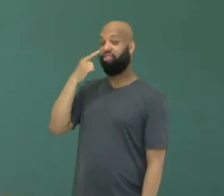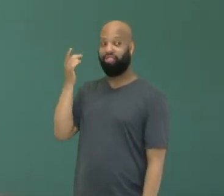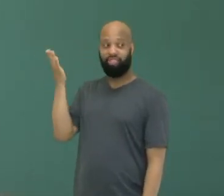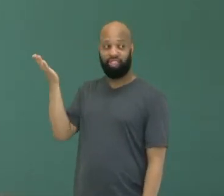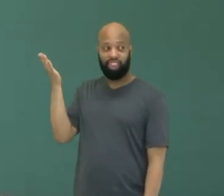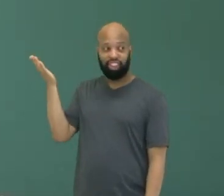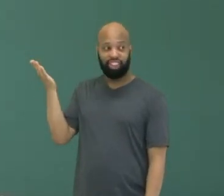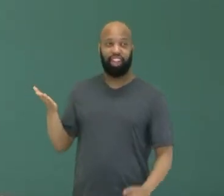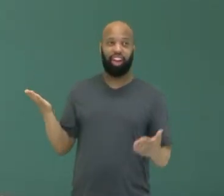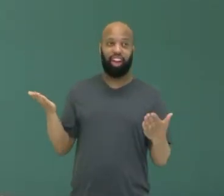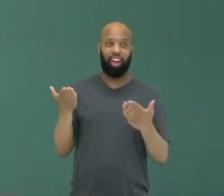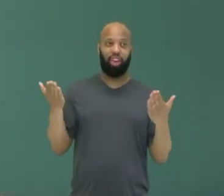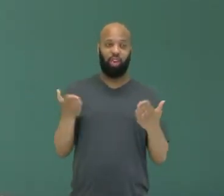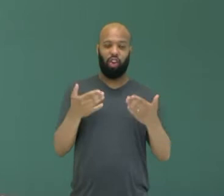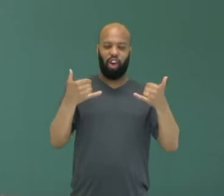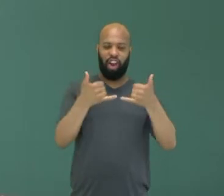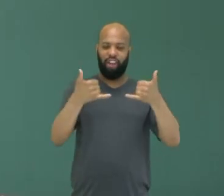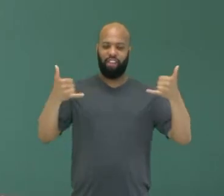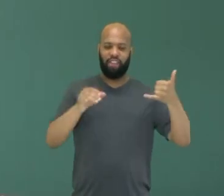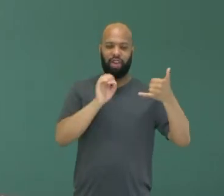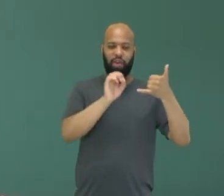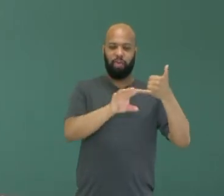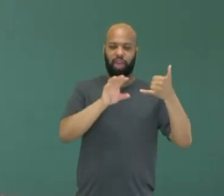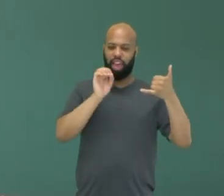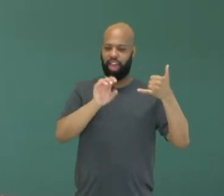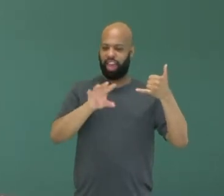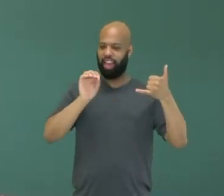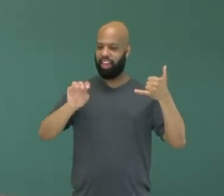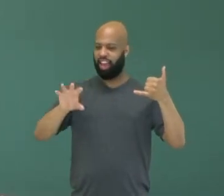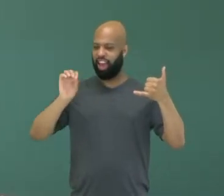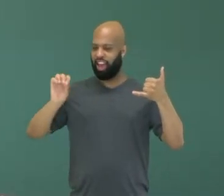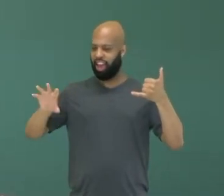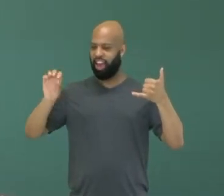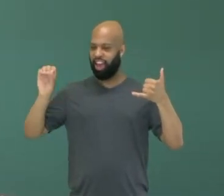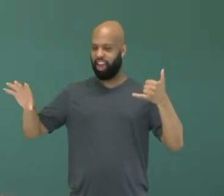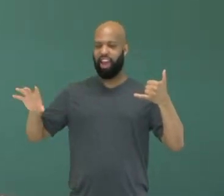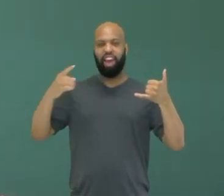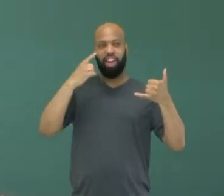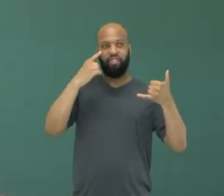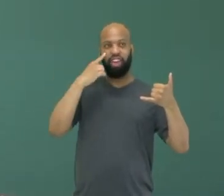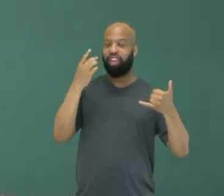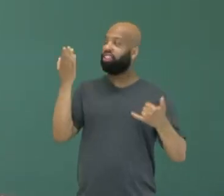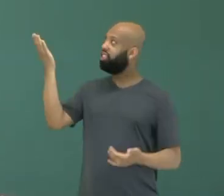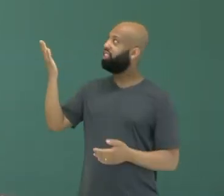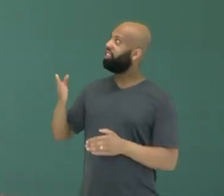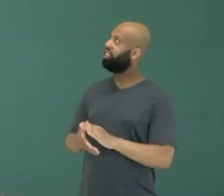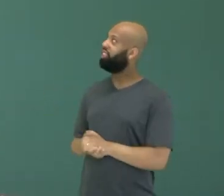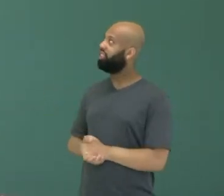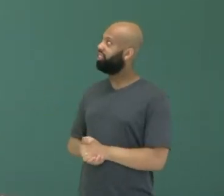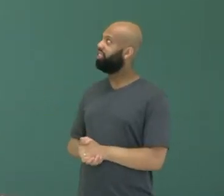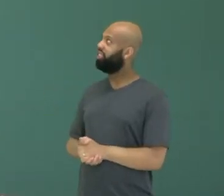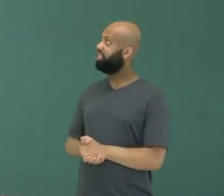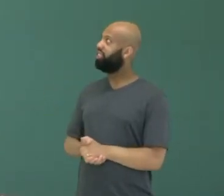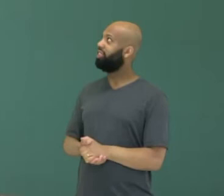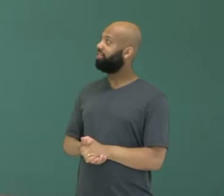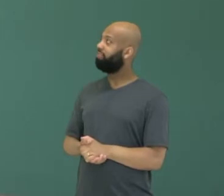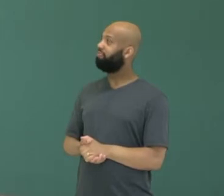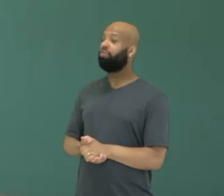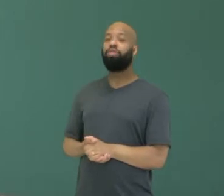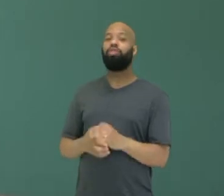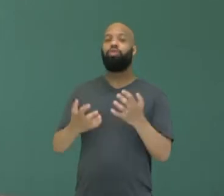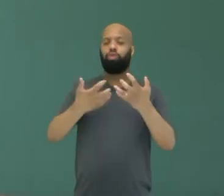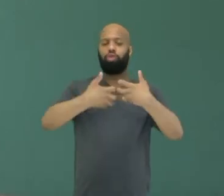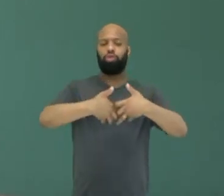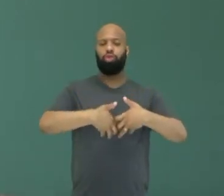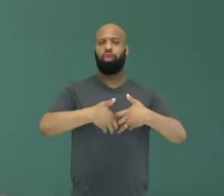no pisca-pisca que eu trouxe para vocês. Vejam como ele está piscando. Então, o que nós temos aqui para o seu funcionamento?